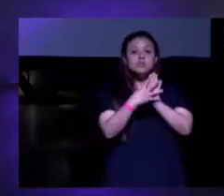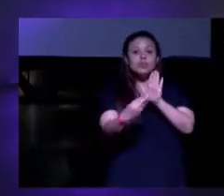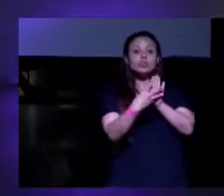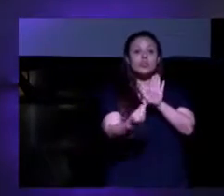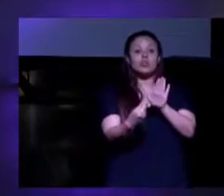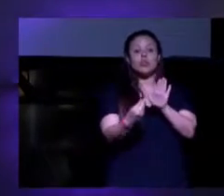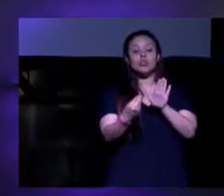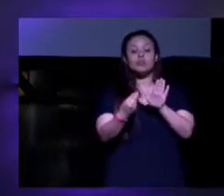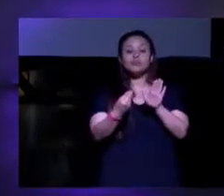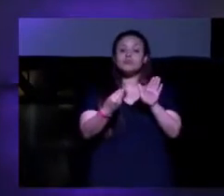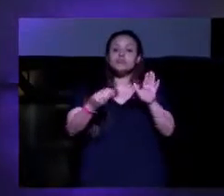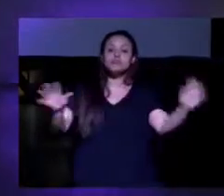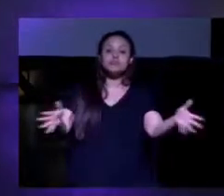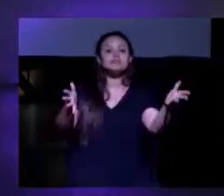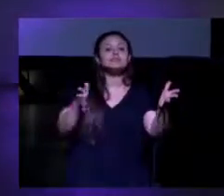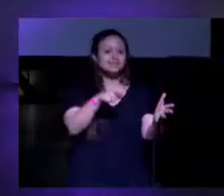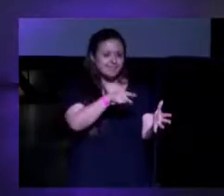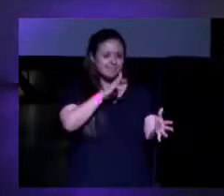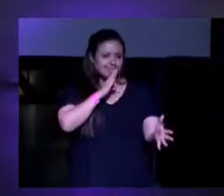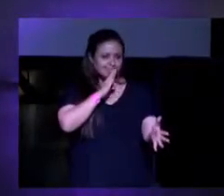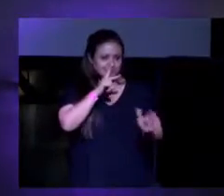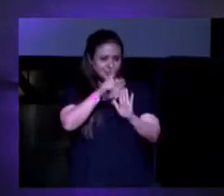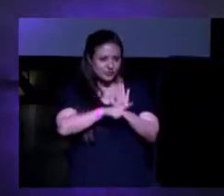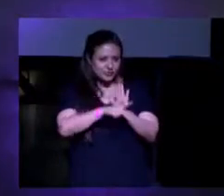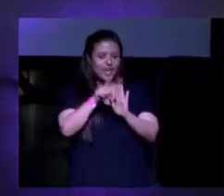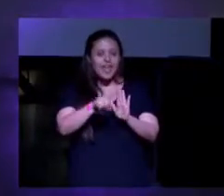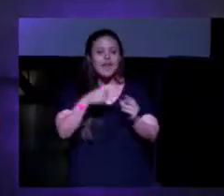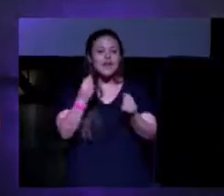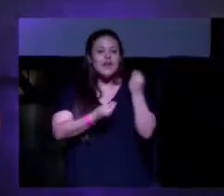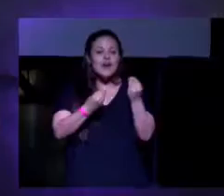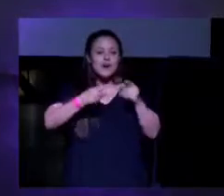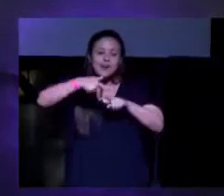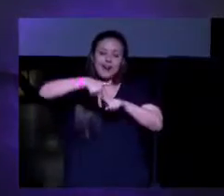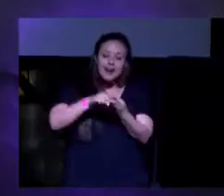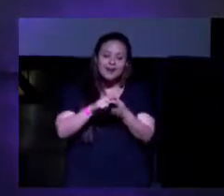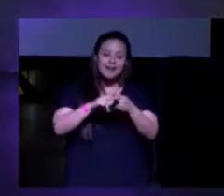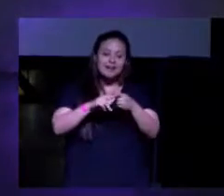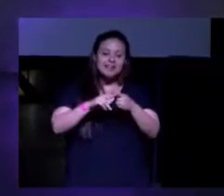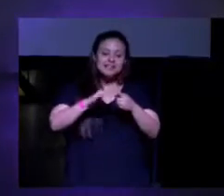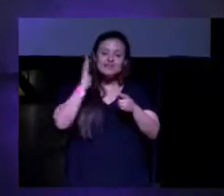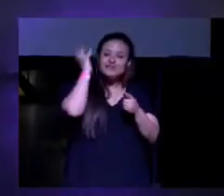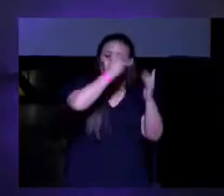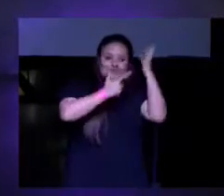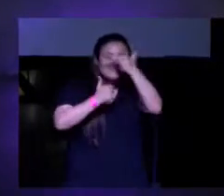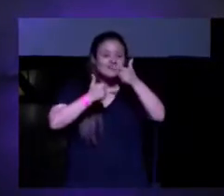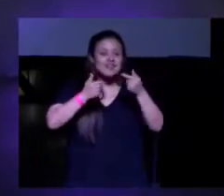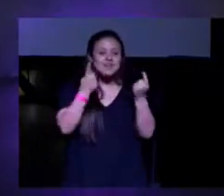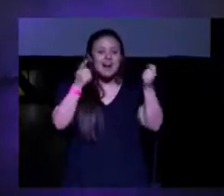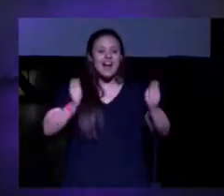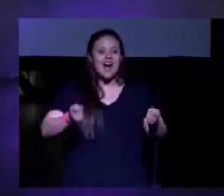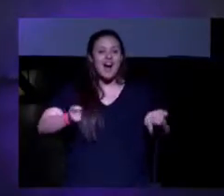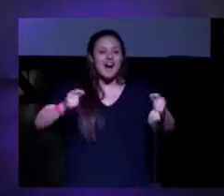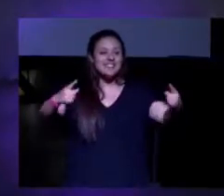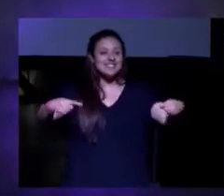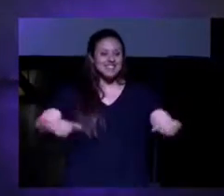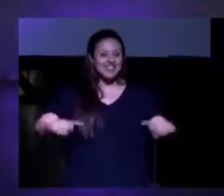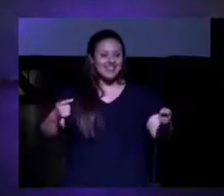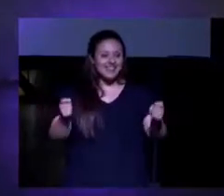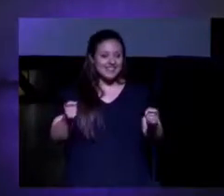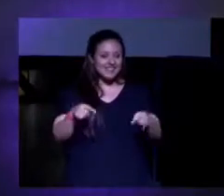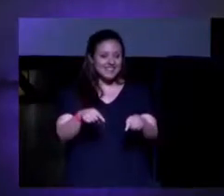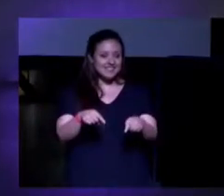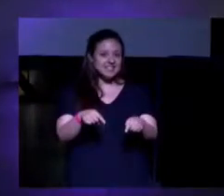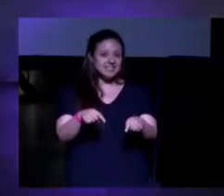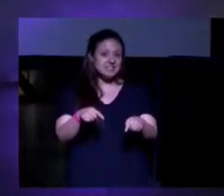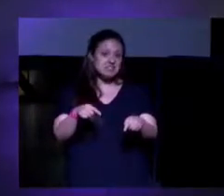fazer para reformar uma carroça, todos os passos a passos. E a gente empodera essas pessoas para eles poderem ir e fazerem por eles,